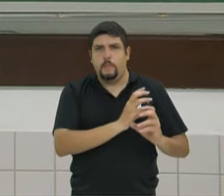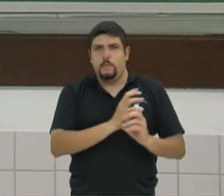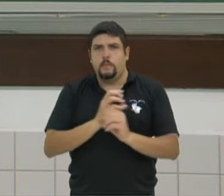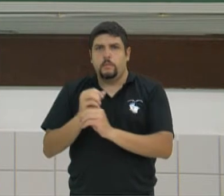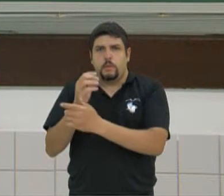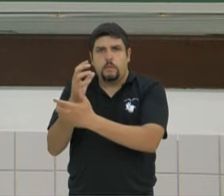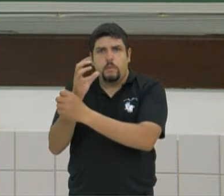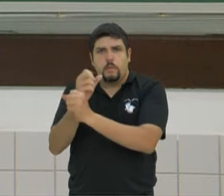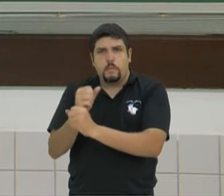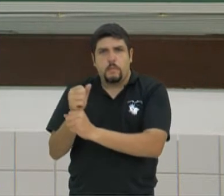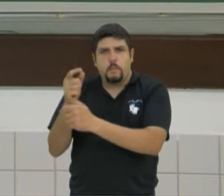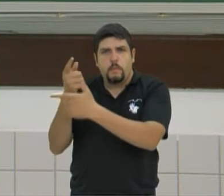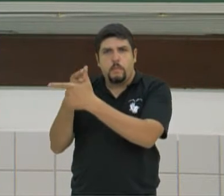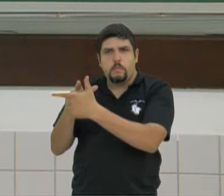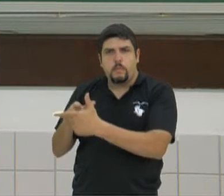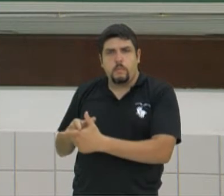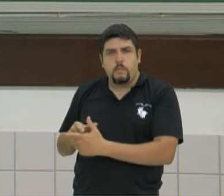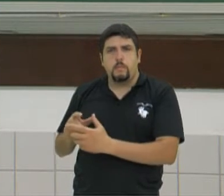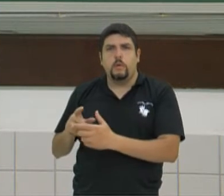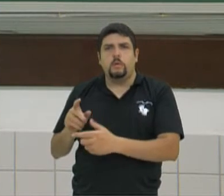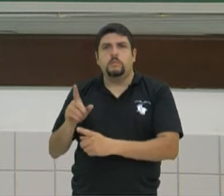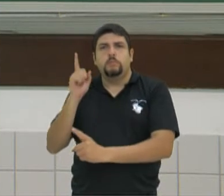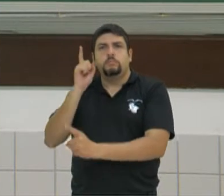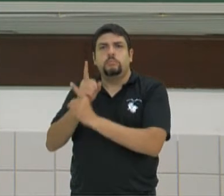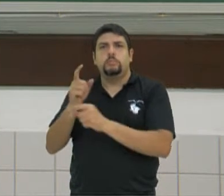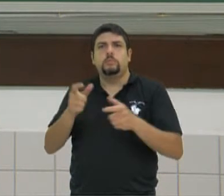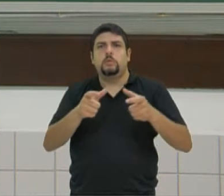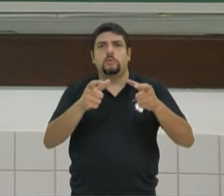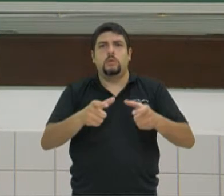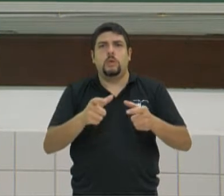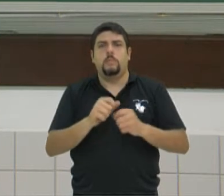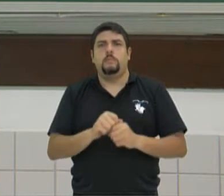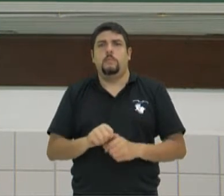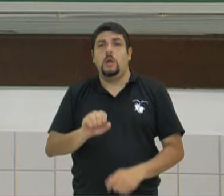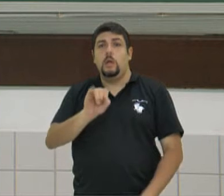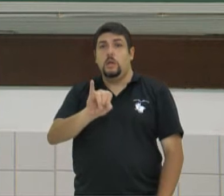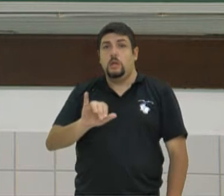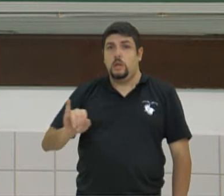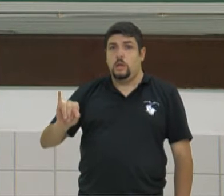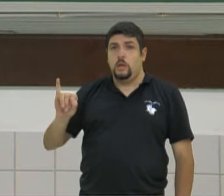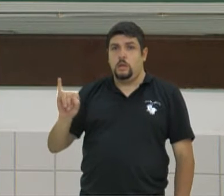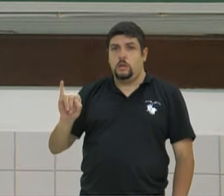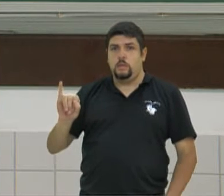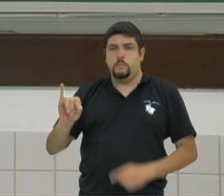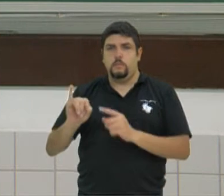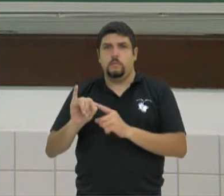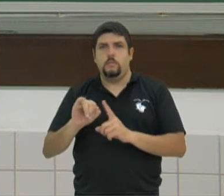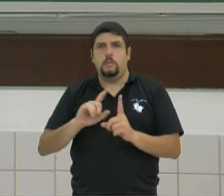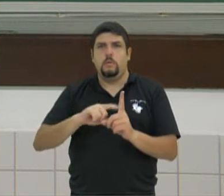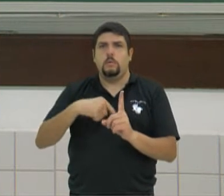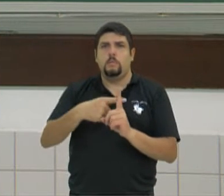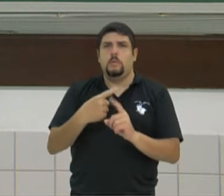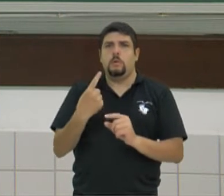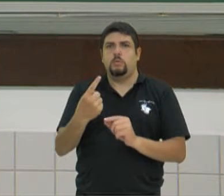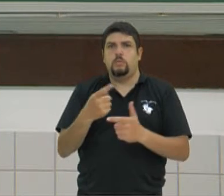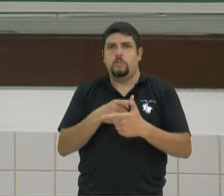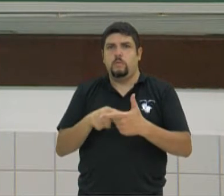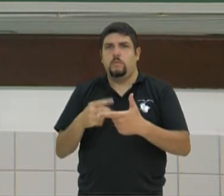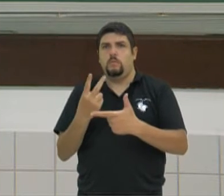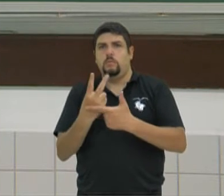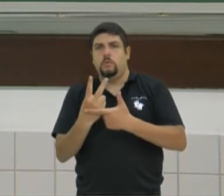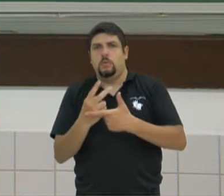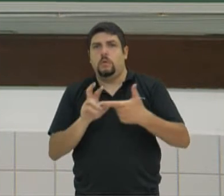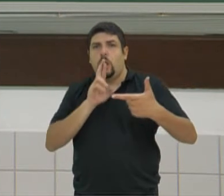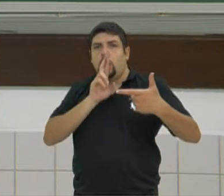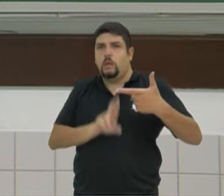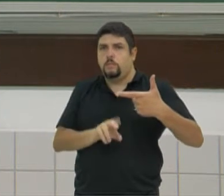dessa mediana. Se a quantidade é ímpar, você faz o quê? Aumenta uma unidade nessa quantidade, divide por 2. O resultado que eu obtive é a